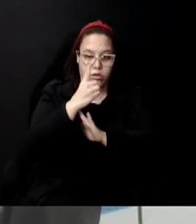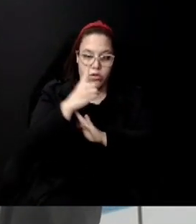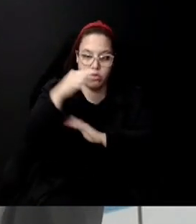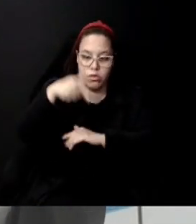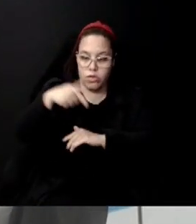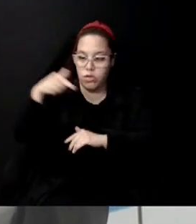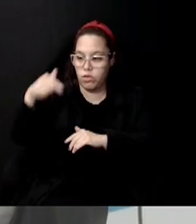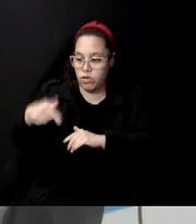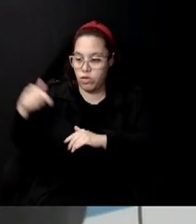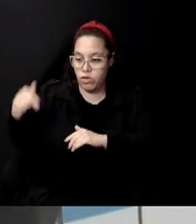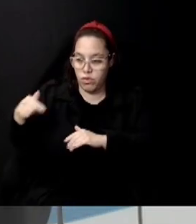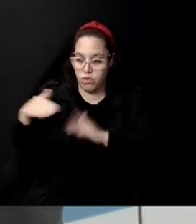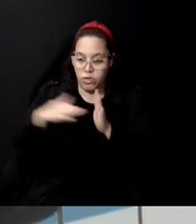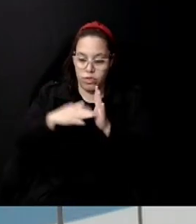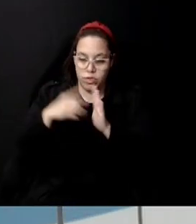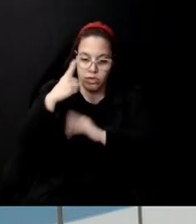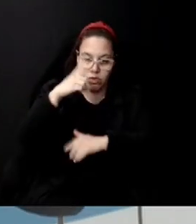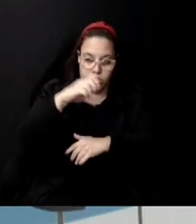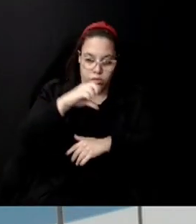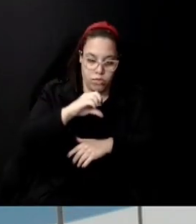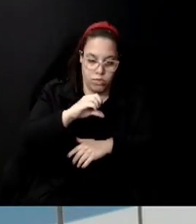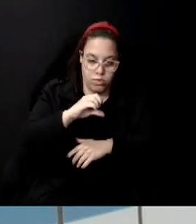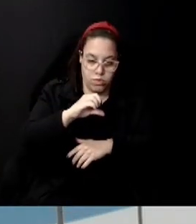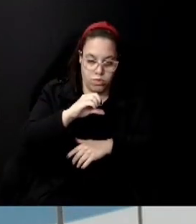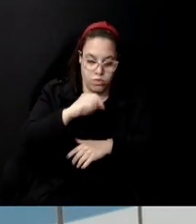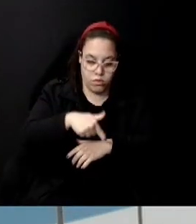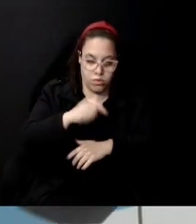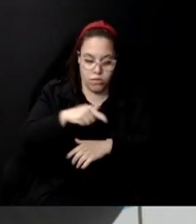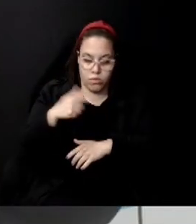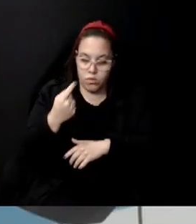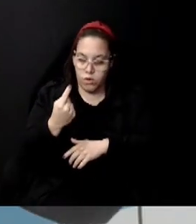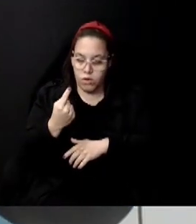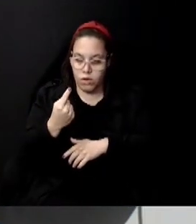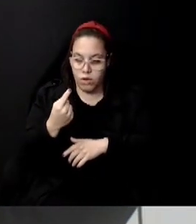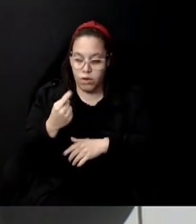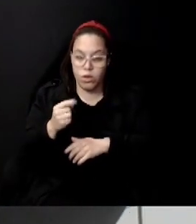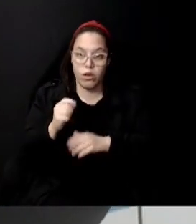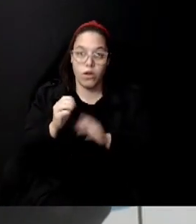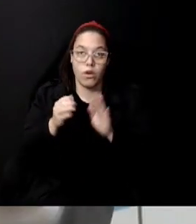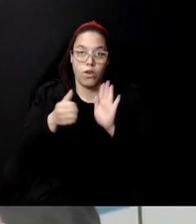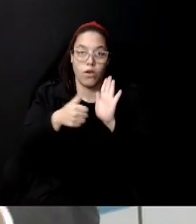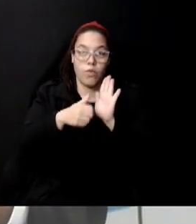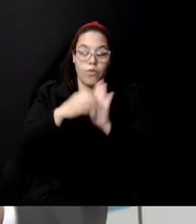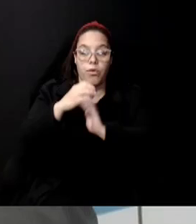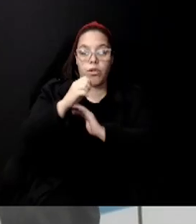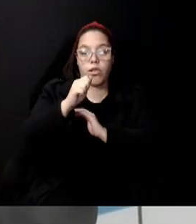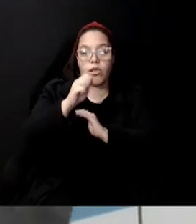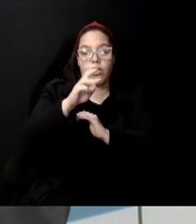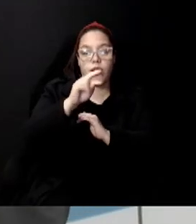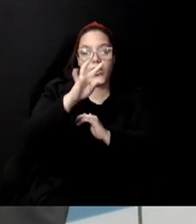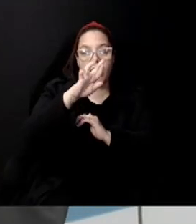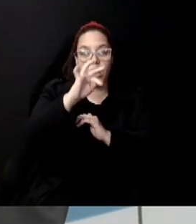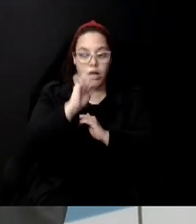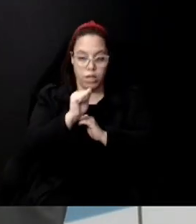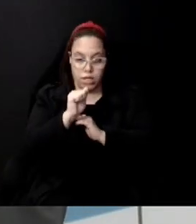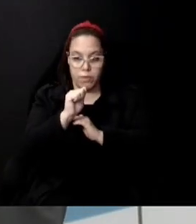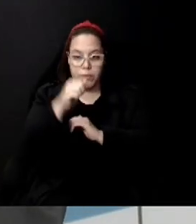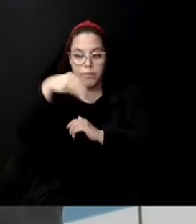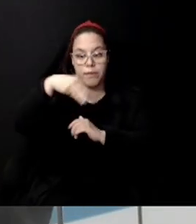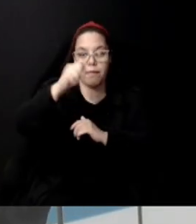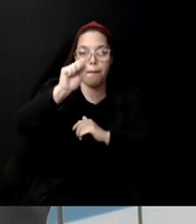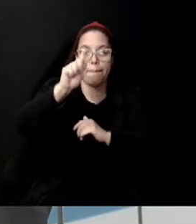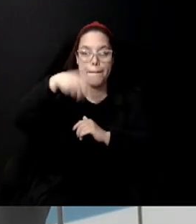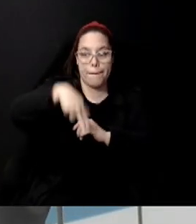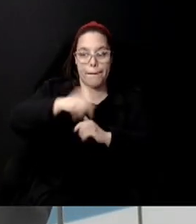1777 e 1791, alguns vão chamar a Carta Magna de 1215 como o início também das discussões de direitos